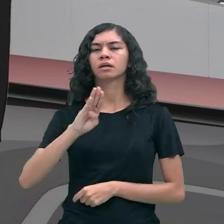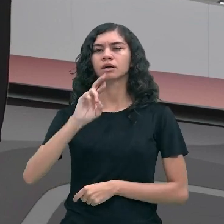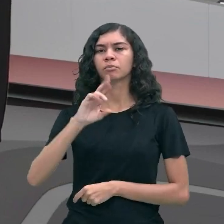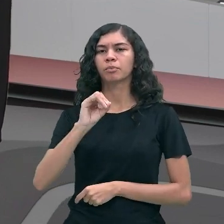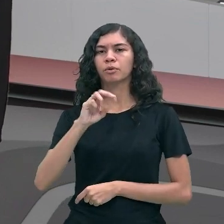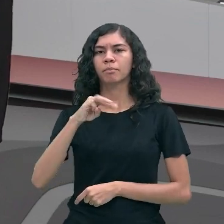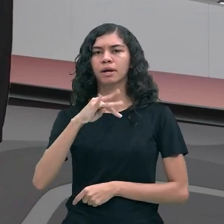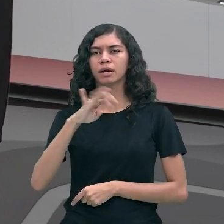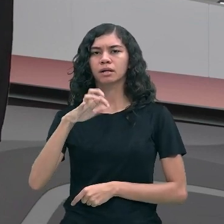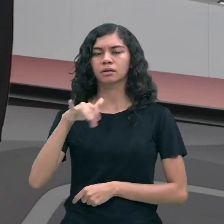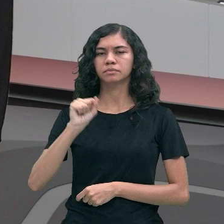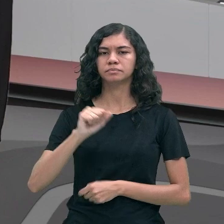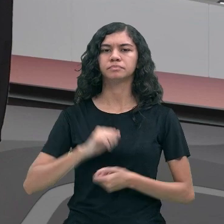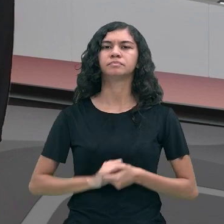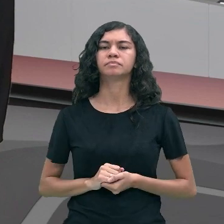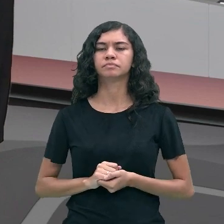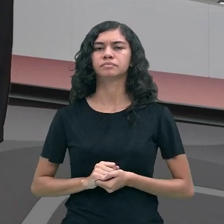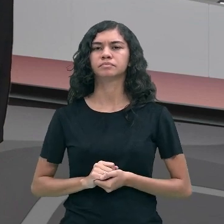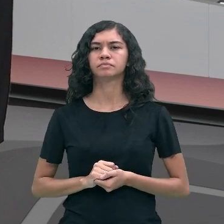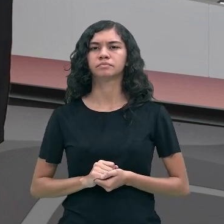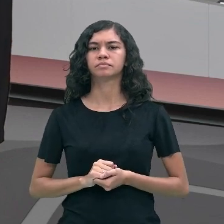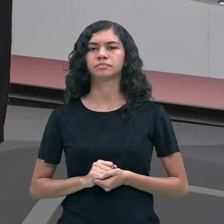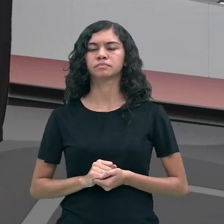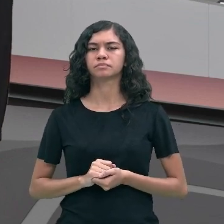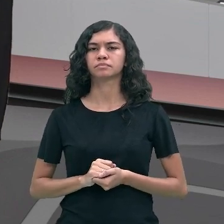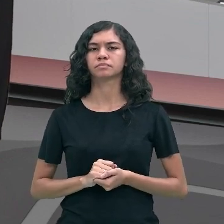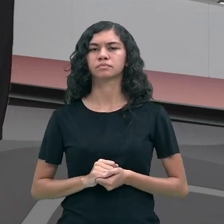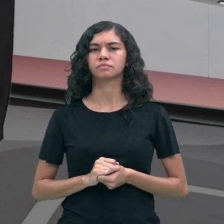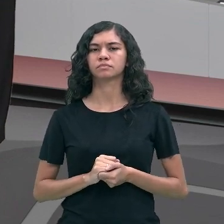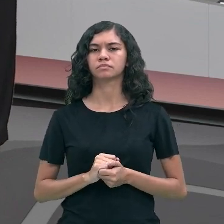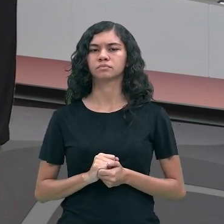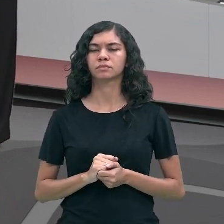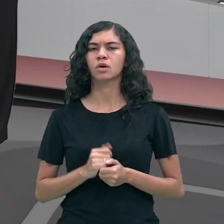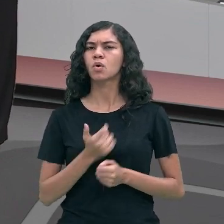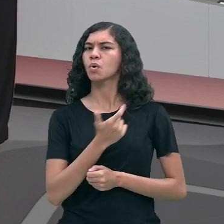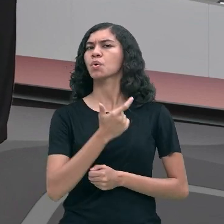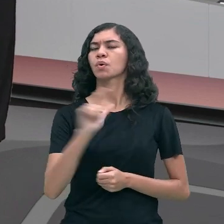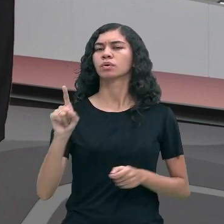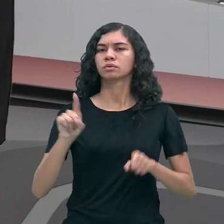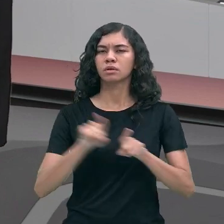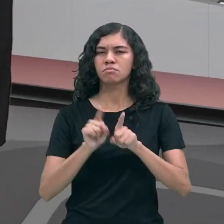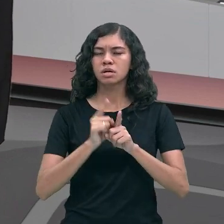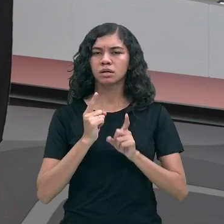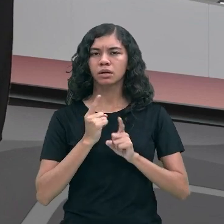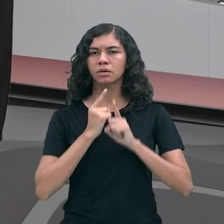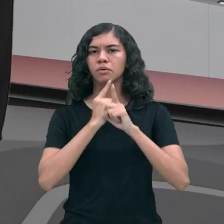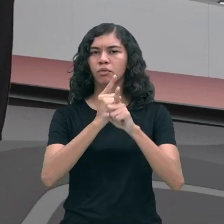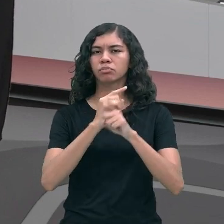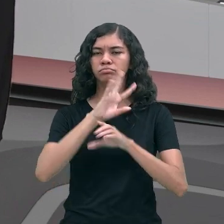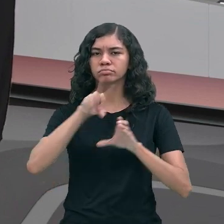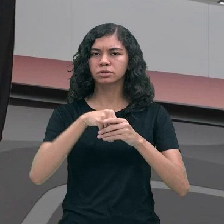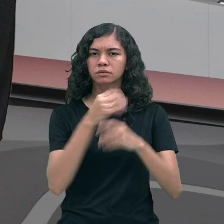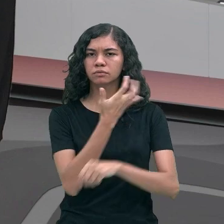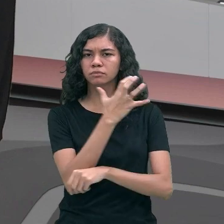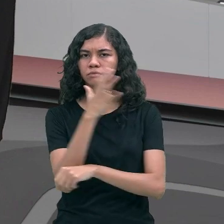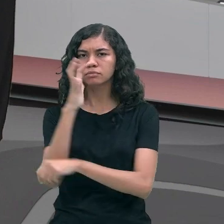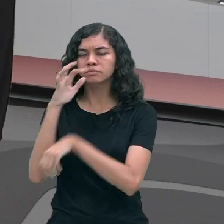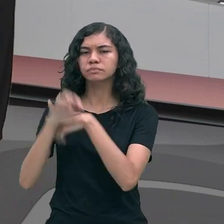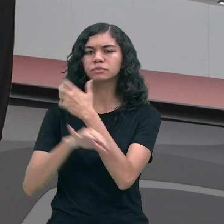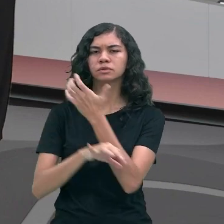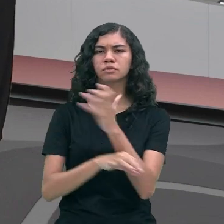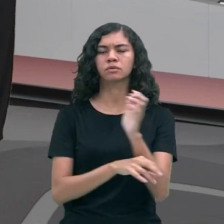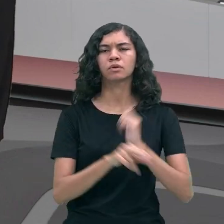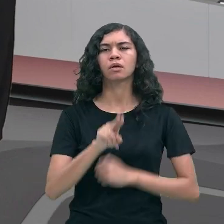de igapó. O próximo nível da floresta que a gente vai encontrar é a chamada mata de